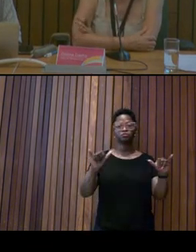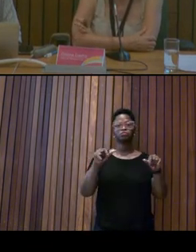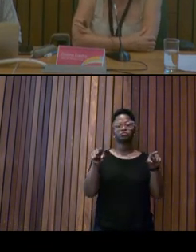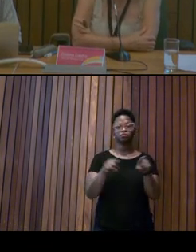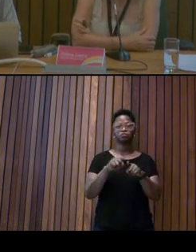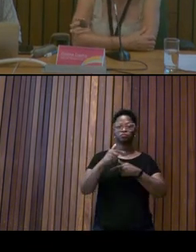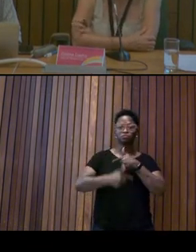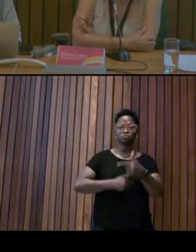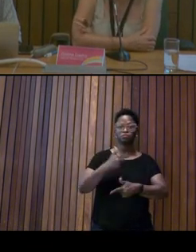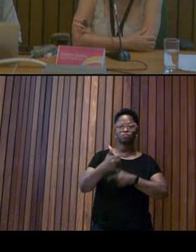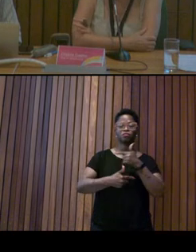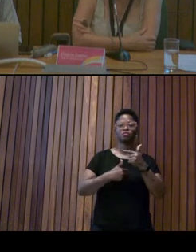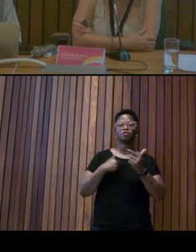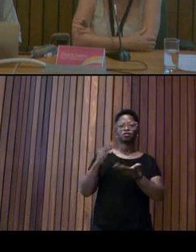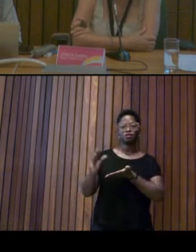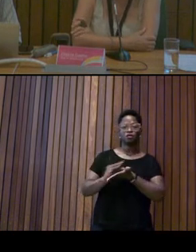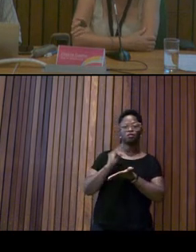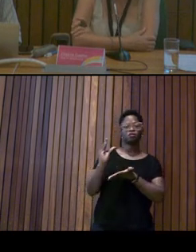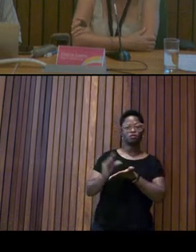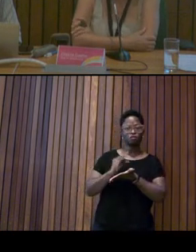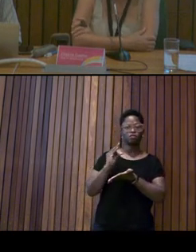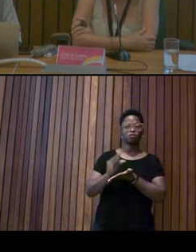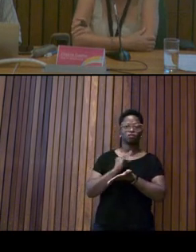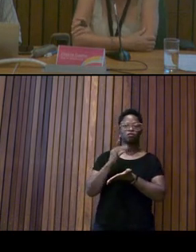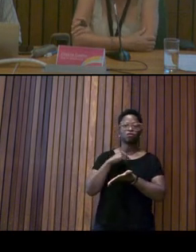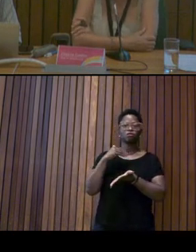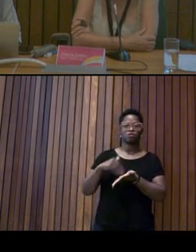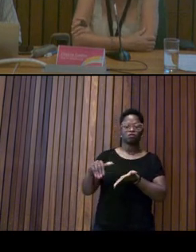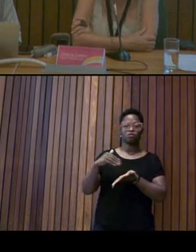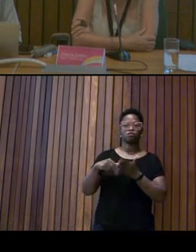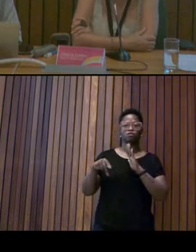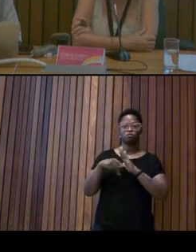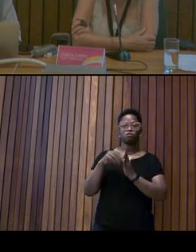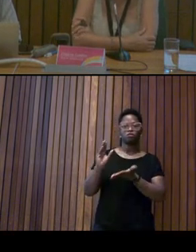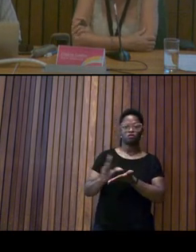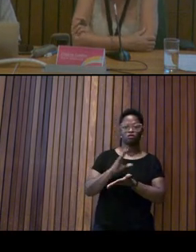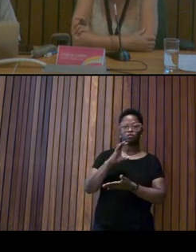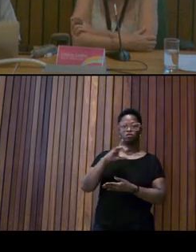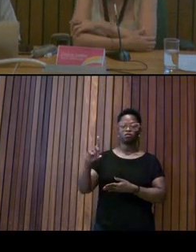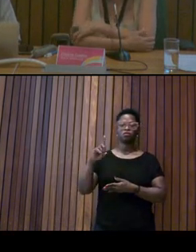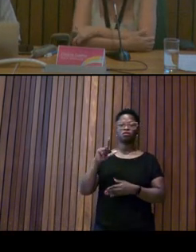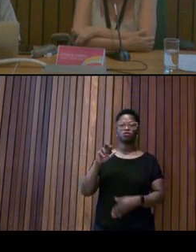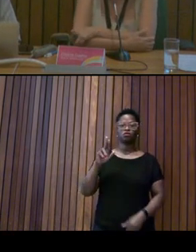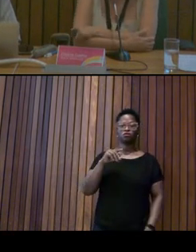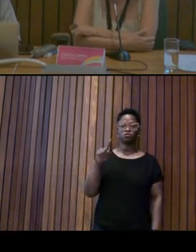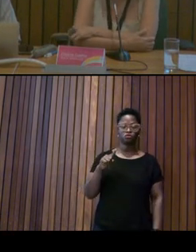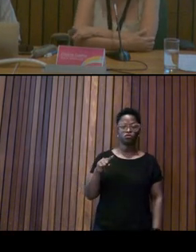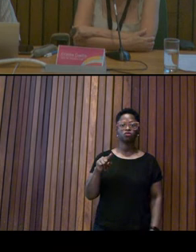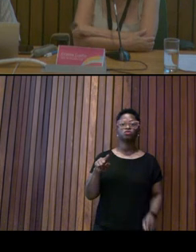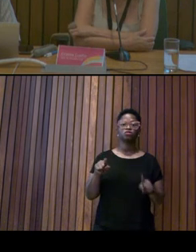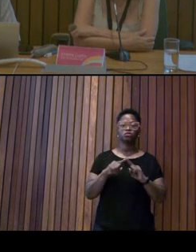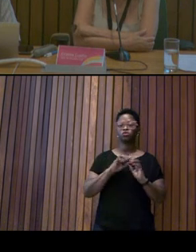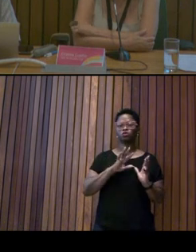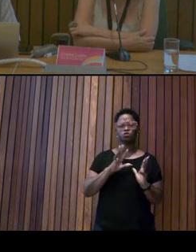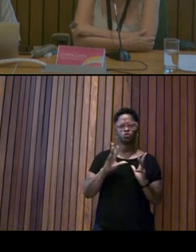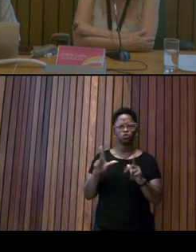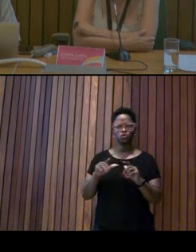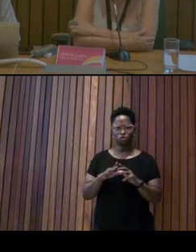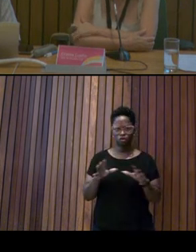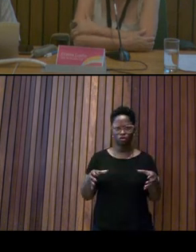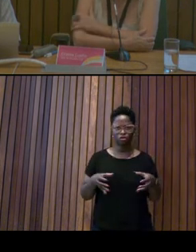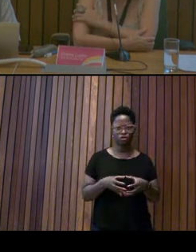um trabalho com recursos captados pelo escritório de captação, coordenado pelo Luiz Donadio, com toda essa